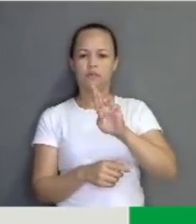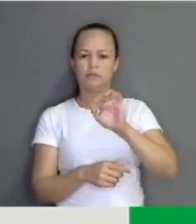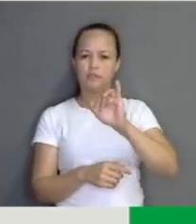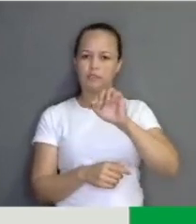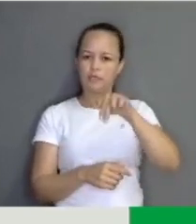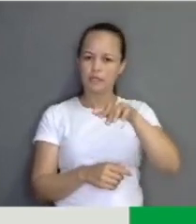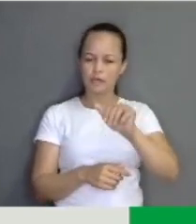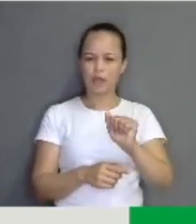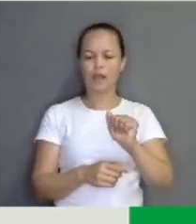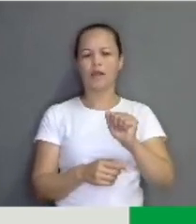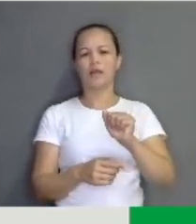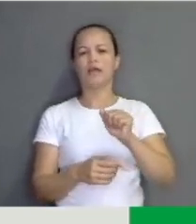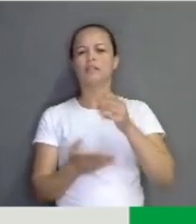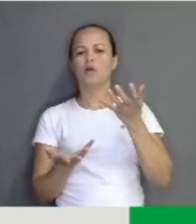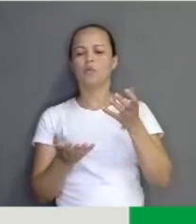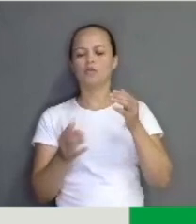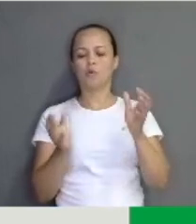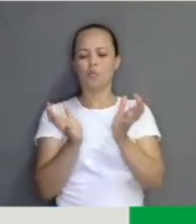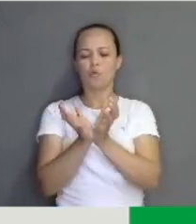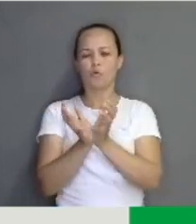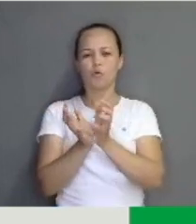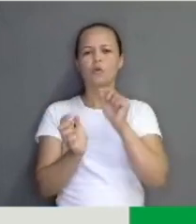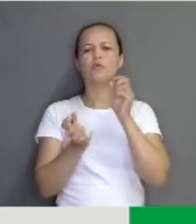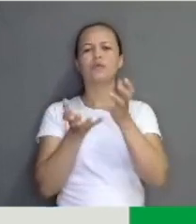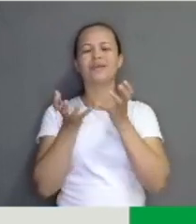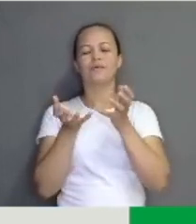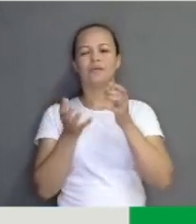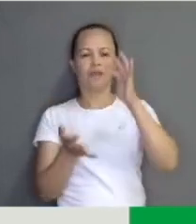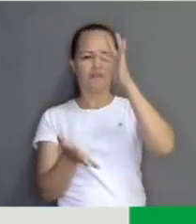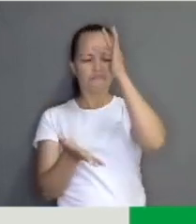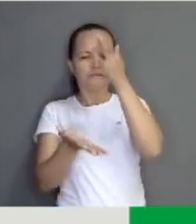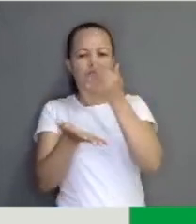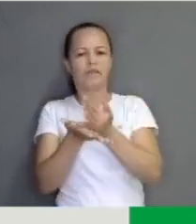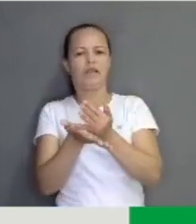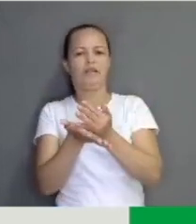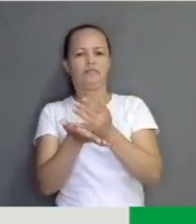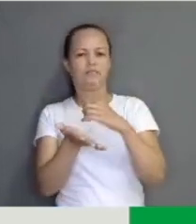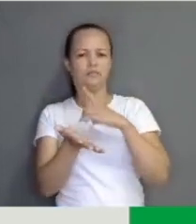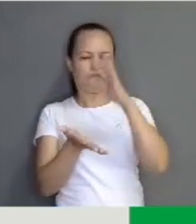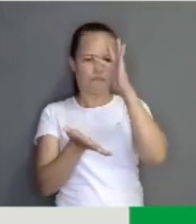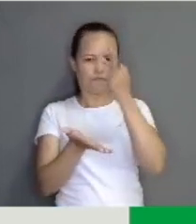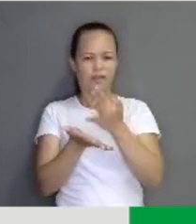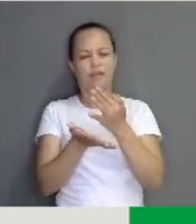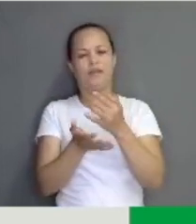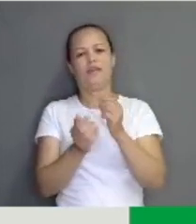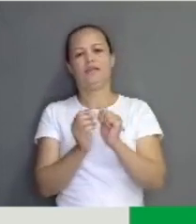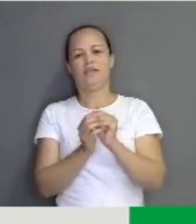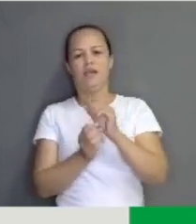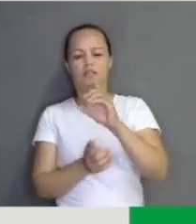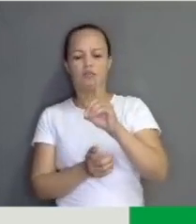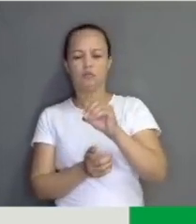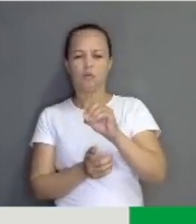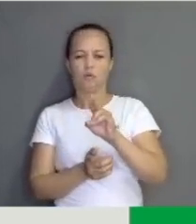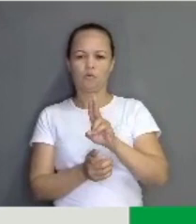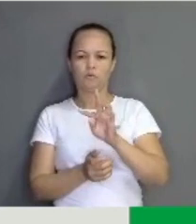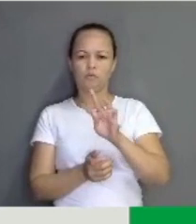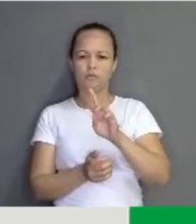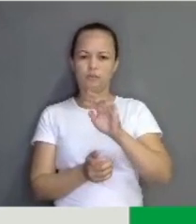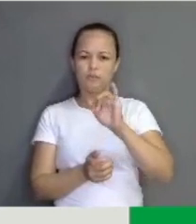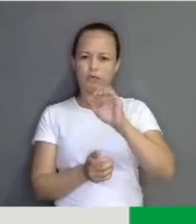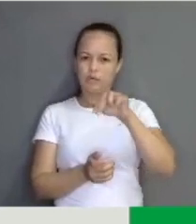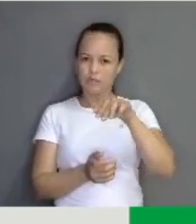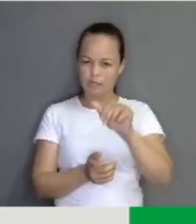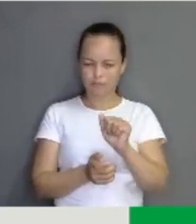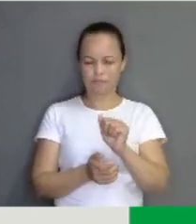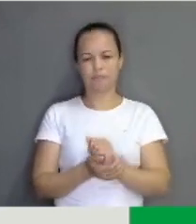é pregar a sua fé e a sua doutrina, certo? Essa é a intenção. Então, essa é a função desse